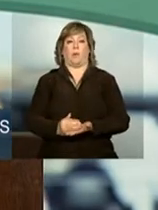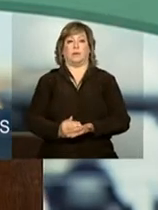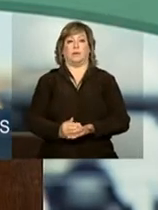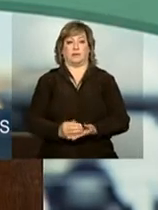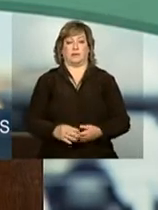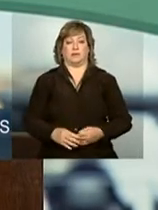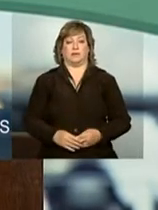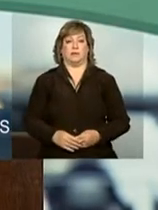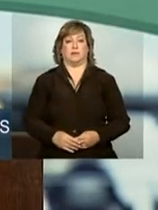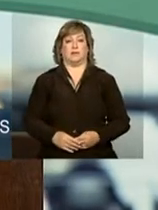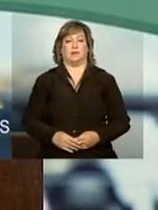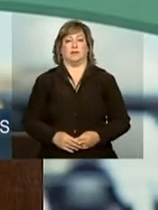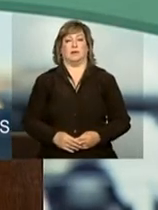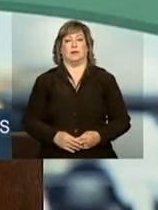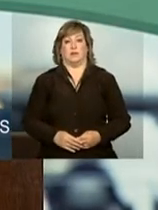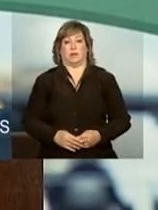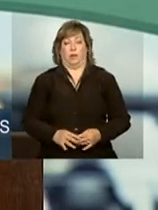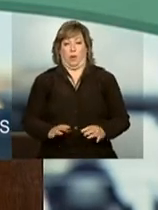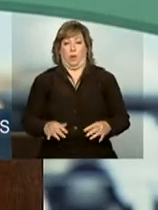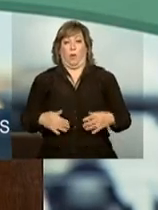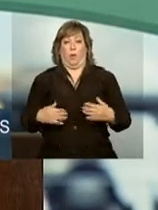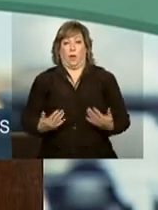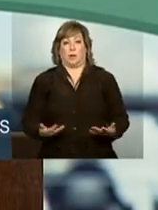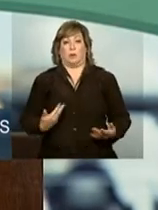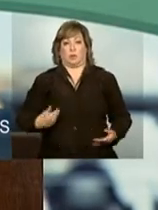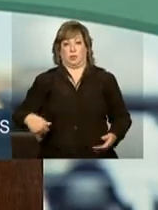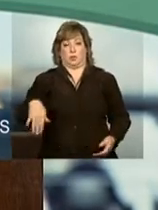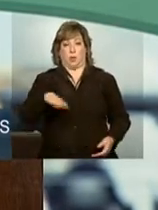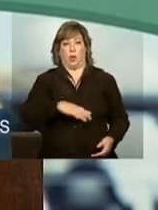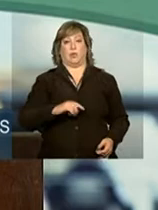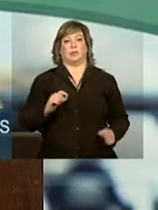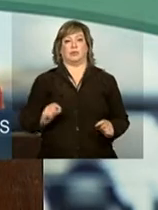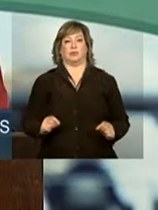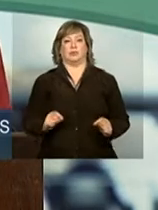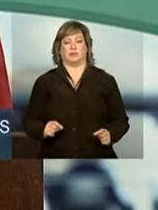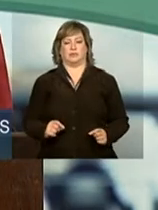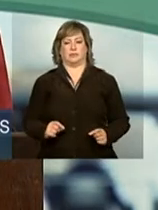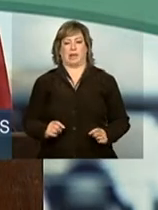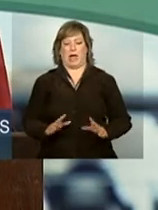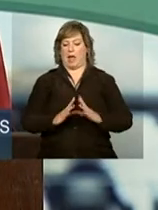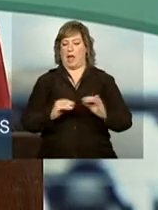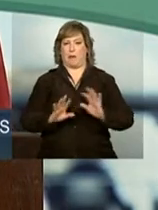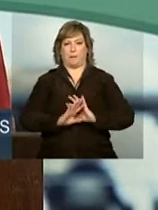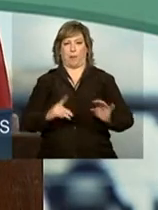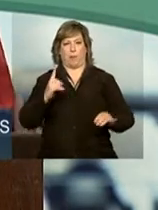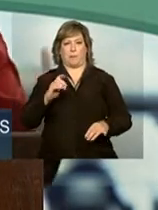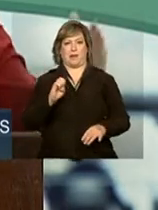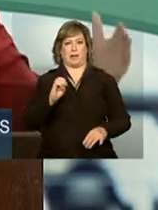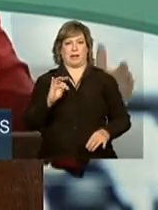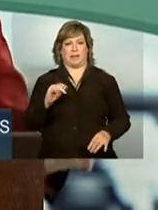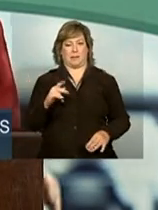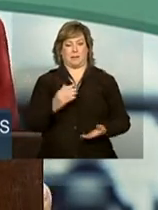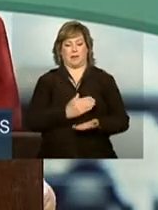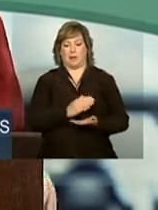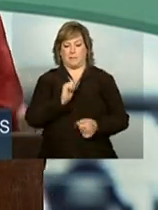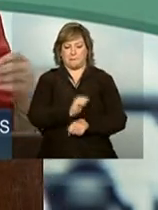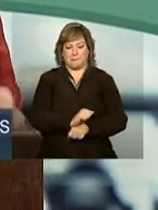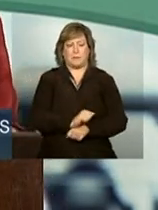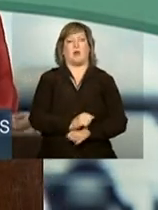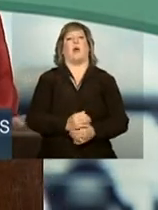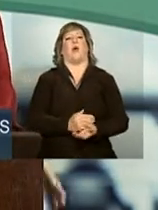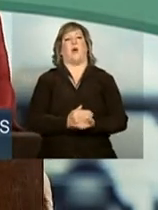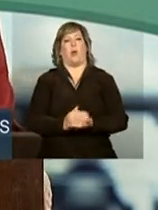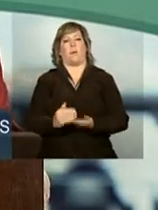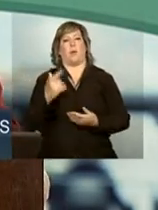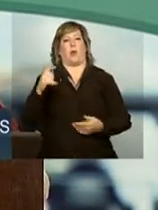Nós, não, quando nós esgotamos uma etapa, nós temos de começar outra.